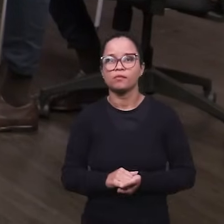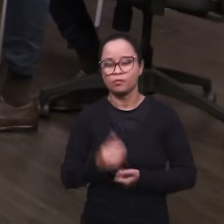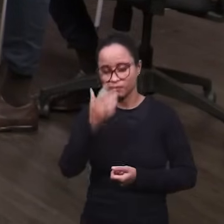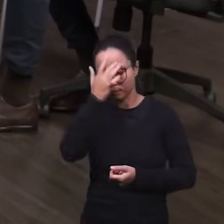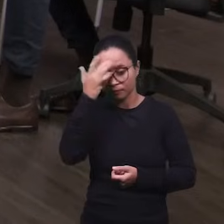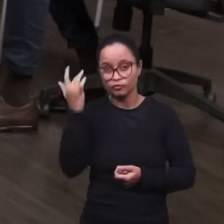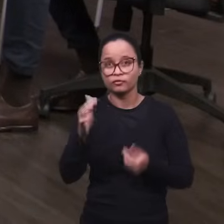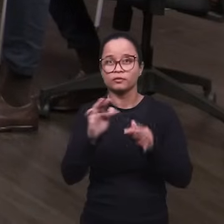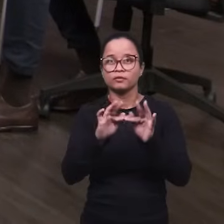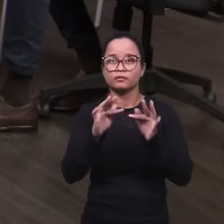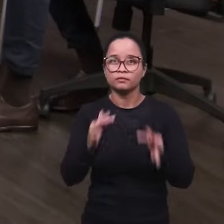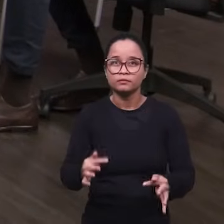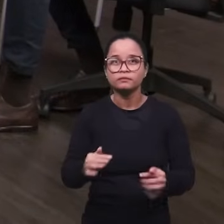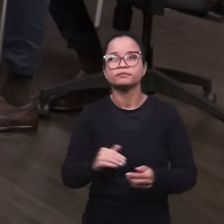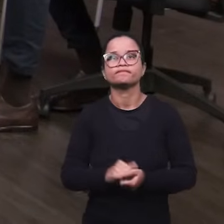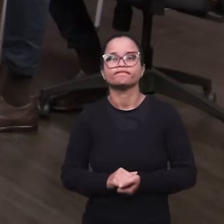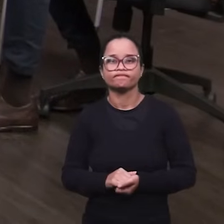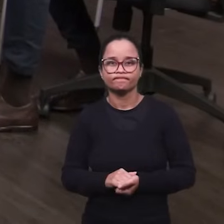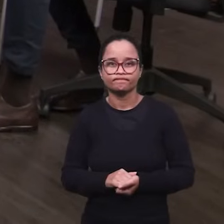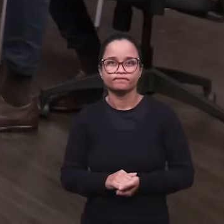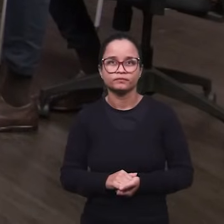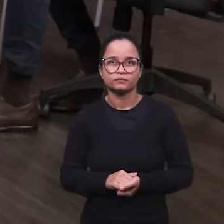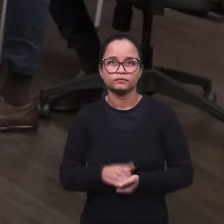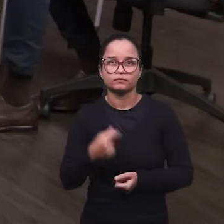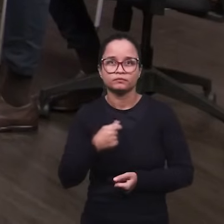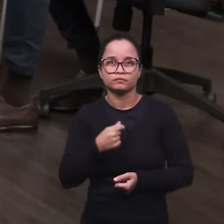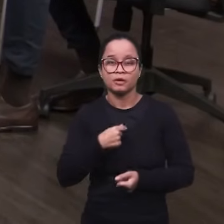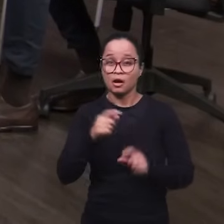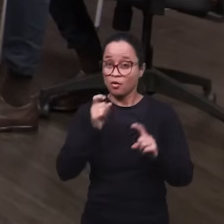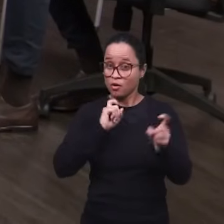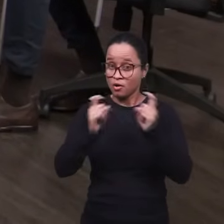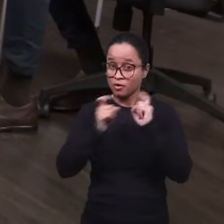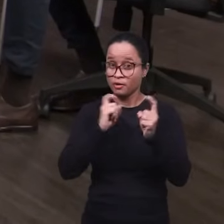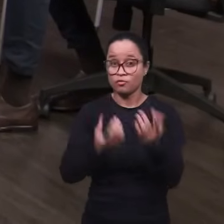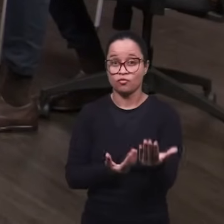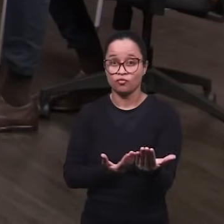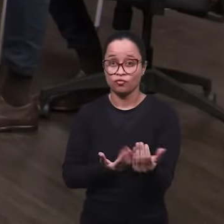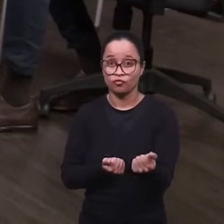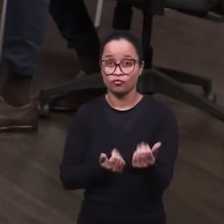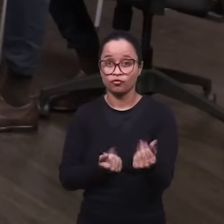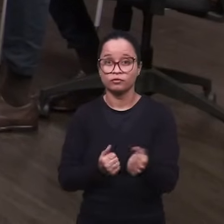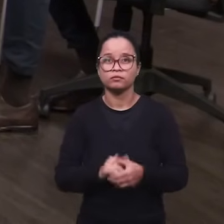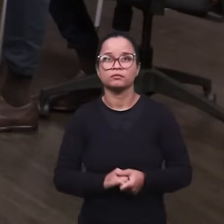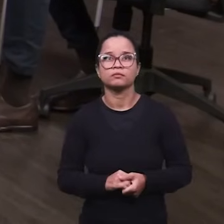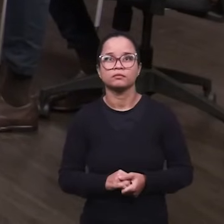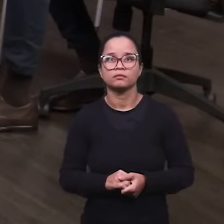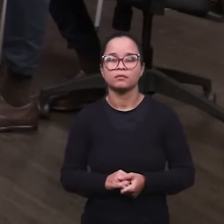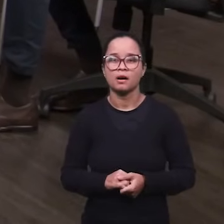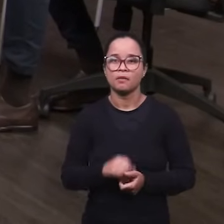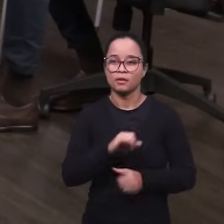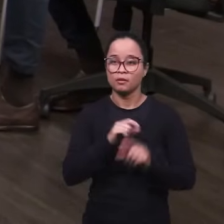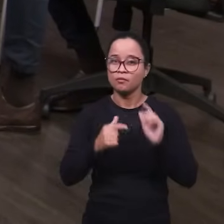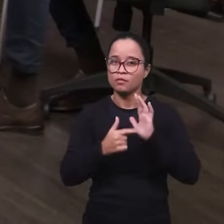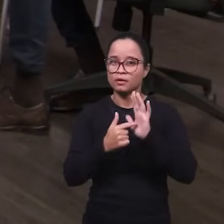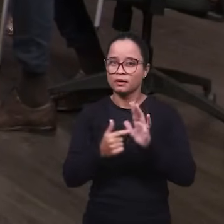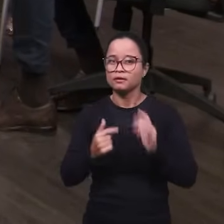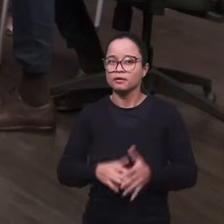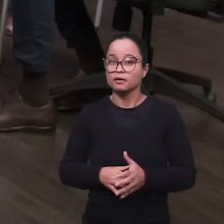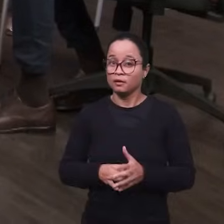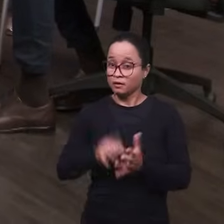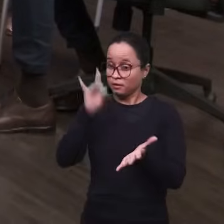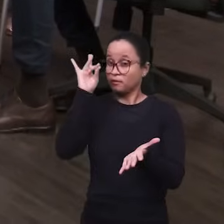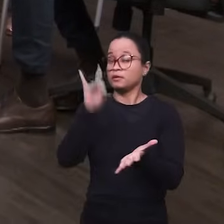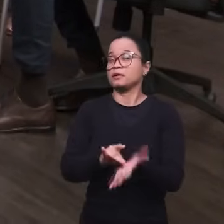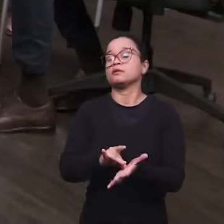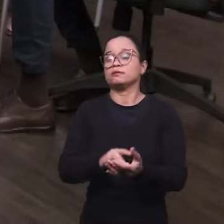né, de pessoas mais simples, e que eu fiz uma reunião com jovens para dar um choque de realidade nesses jovens.